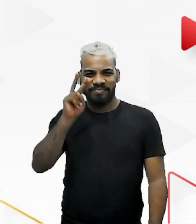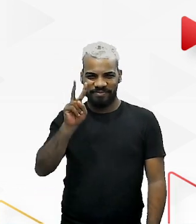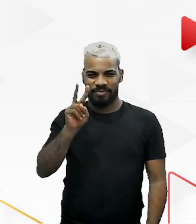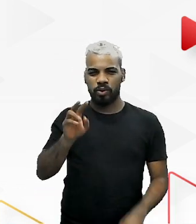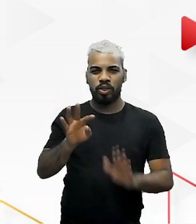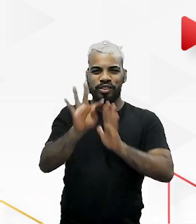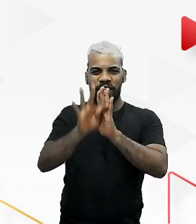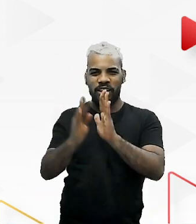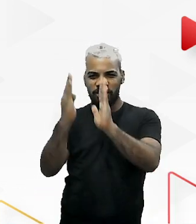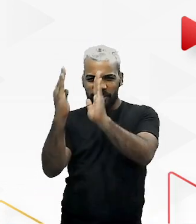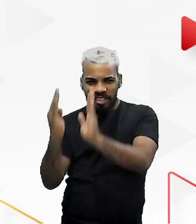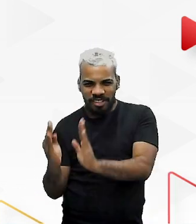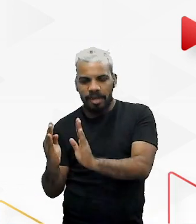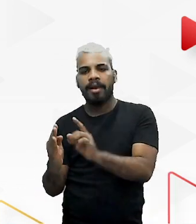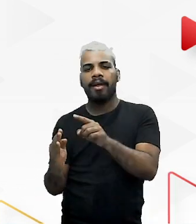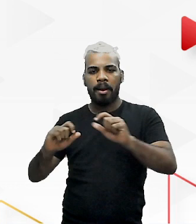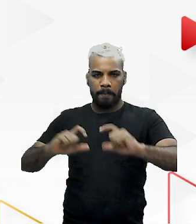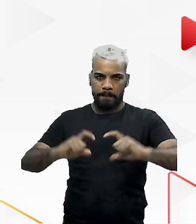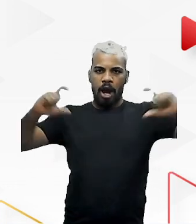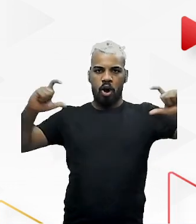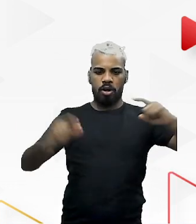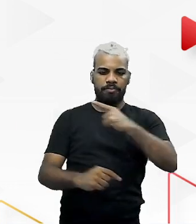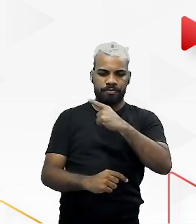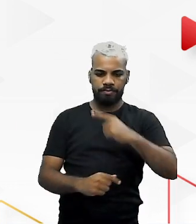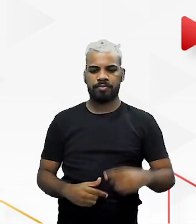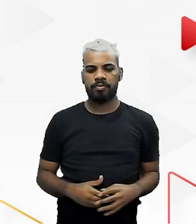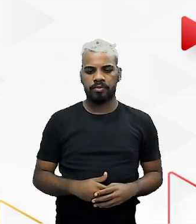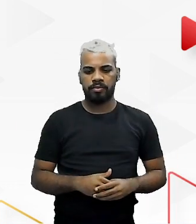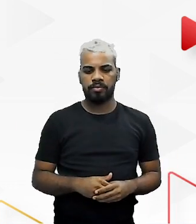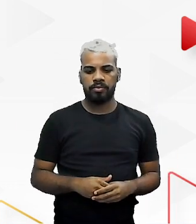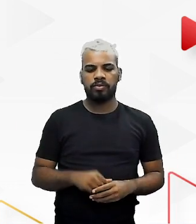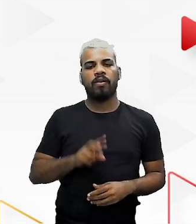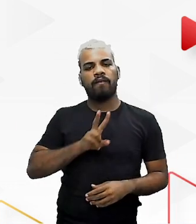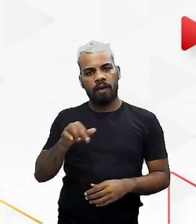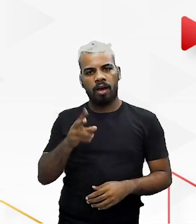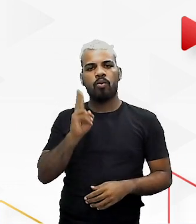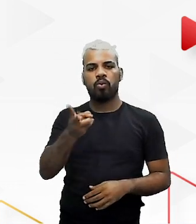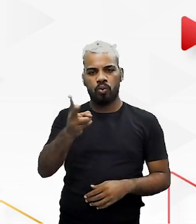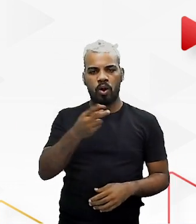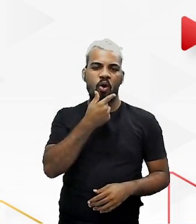justamente que Constantine continuará como técnico